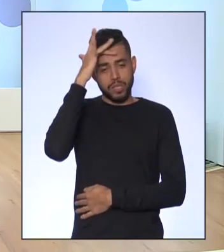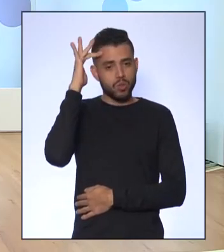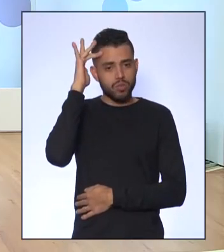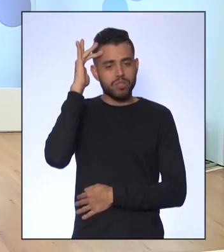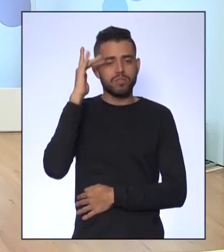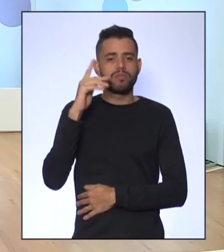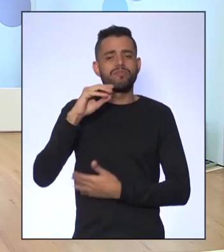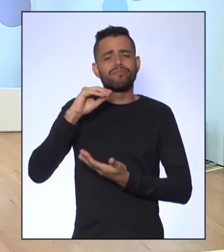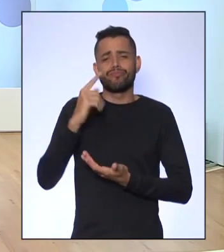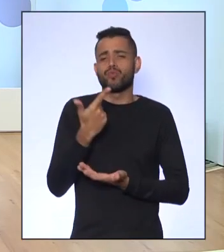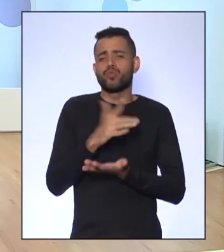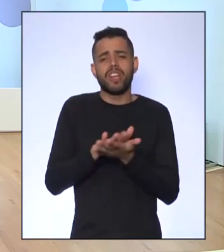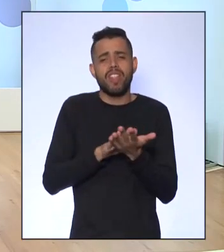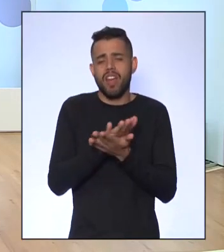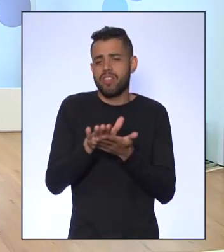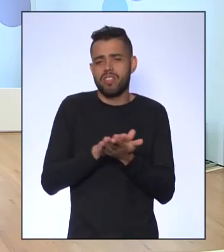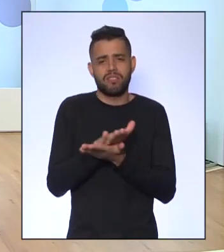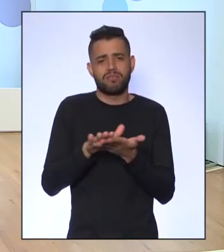saneamento básico.